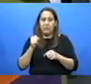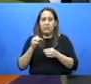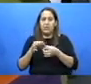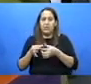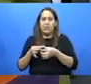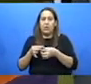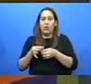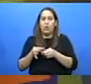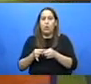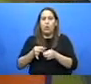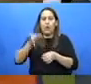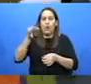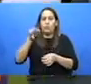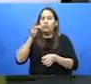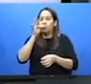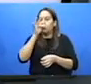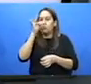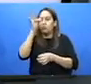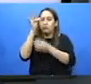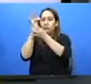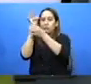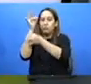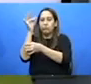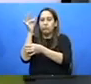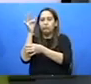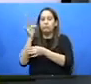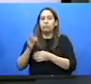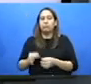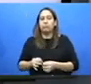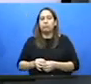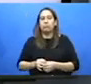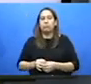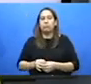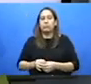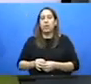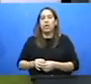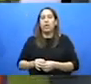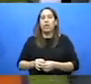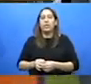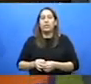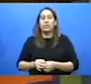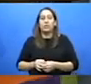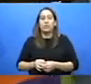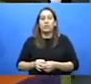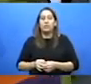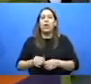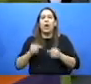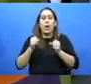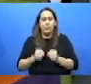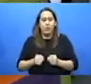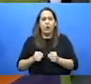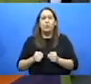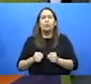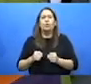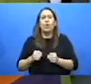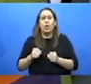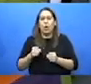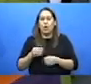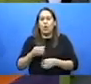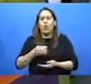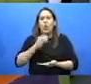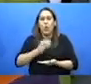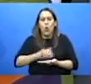haste, né, bem comprida, pode ser pequenininha a flor. Tubo de ensaio, aqui pode ser substituído por um